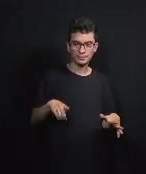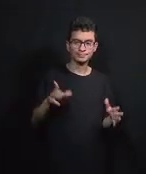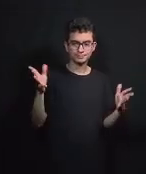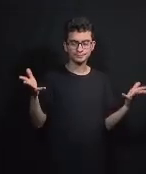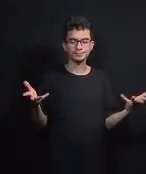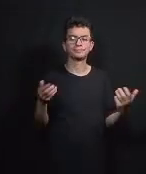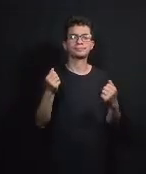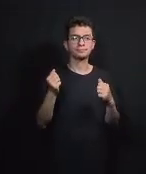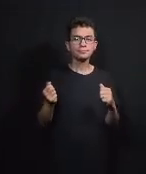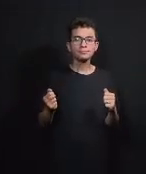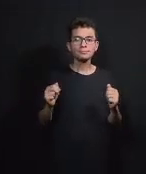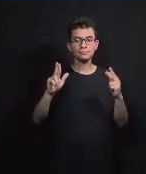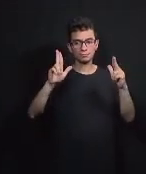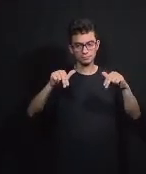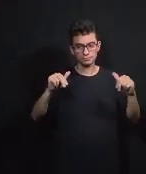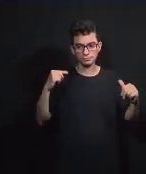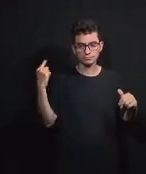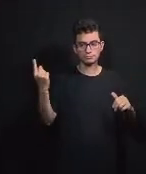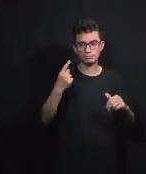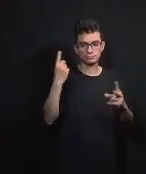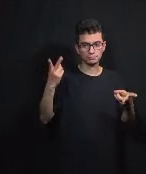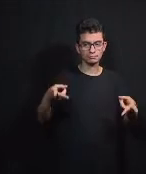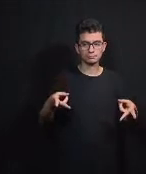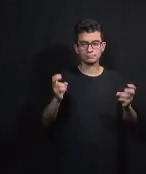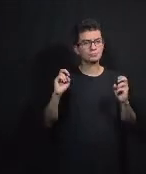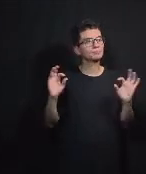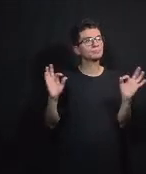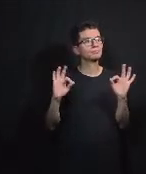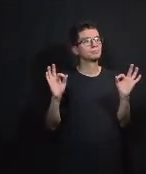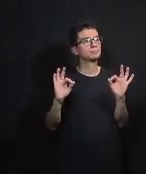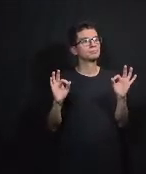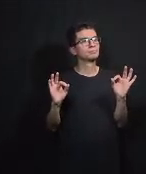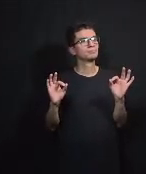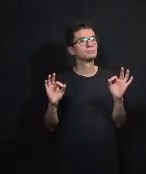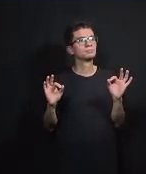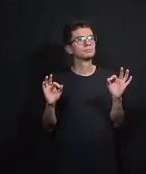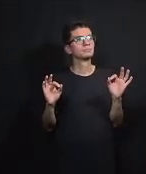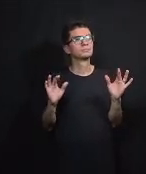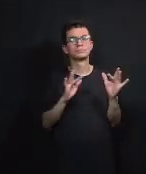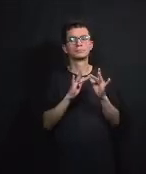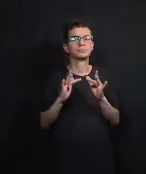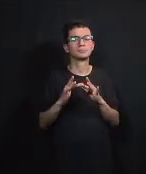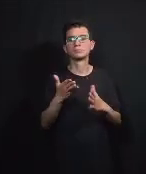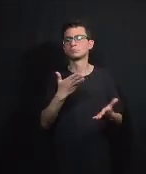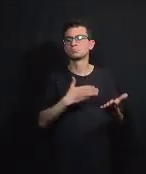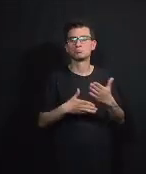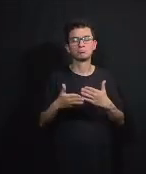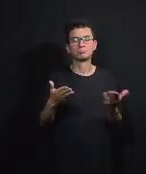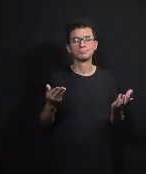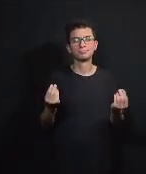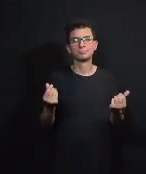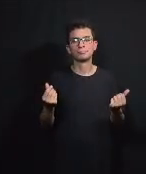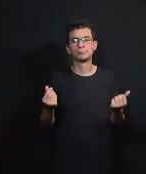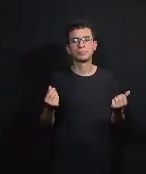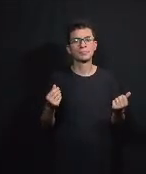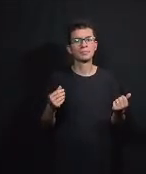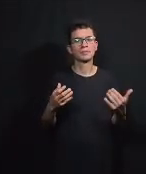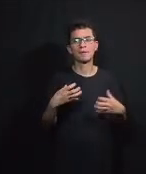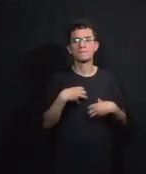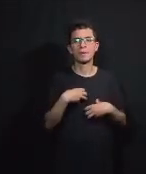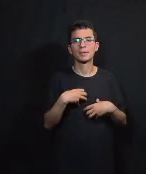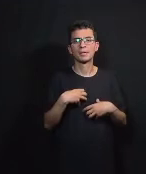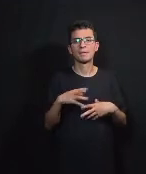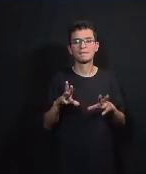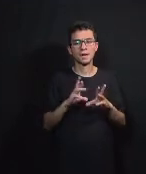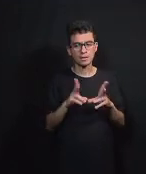como nunca a gente talvez tenha tido na história brasileira. Teve um integralismo, o integralismo é de certo modo diferente,